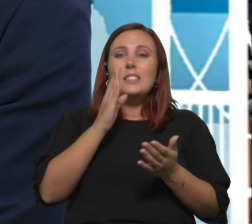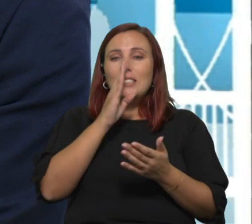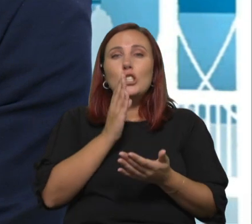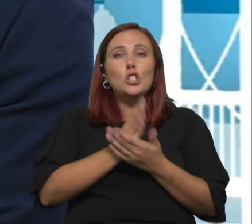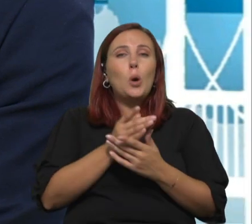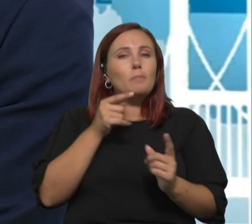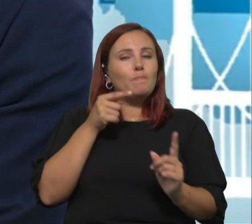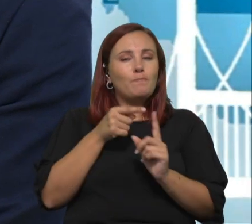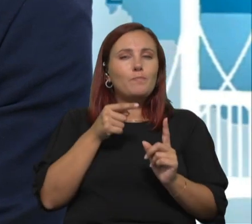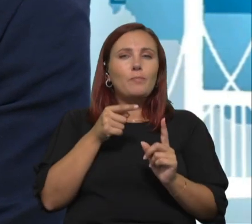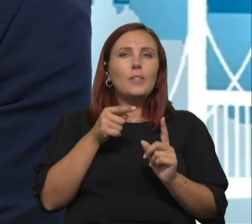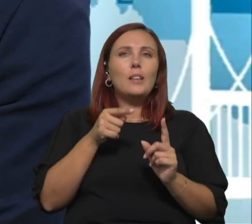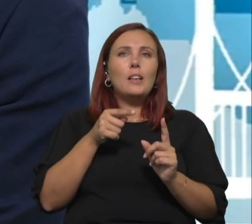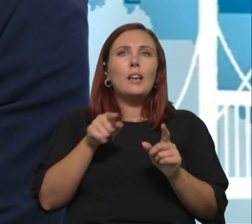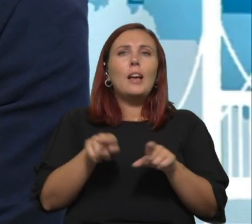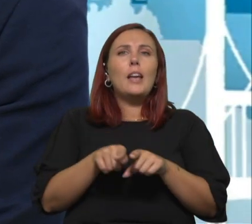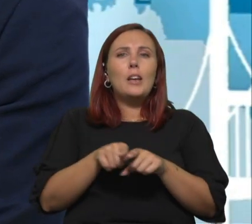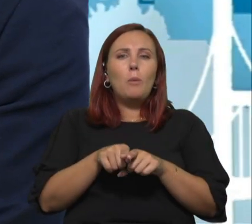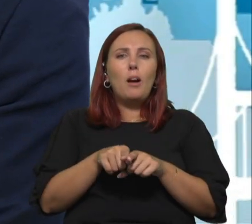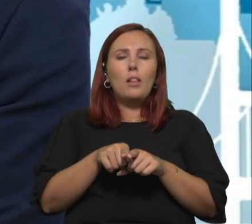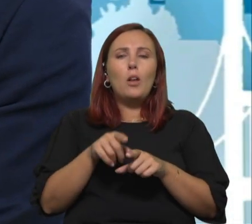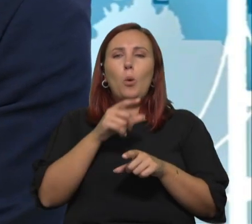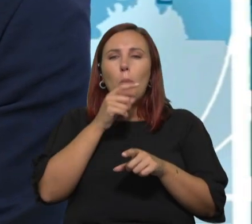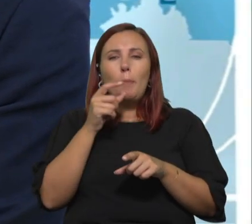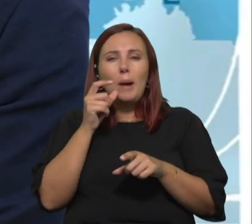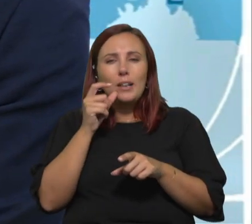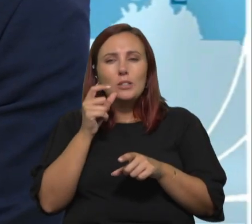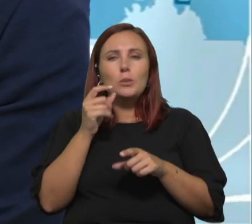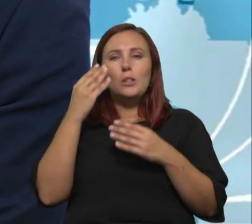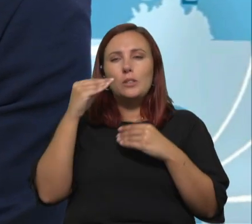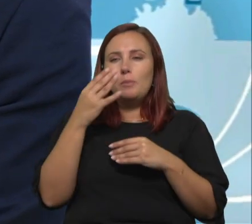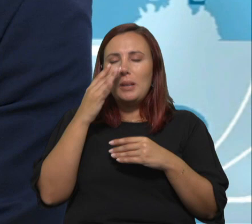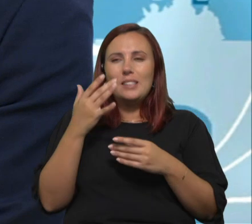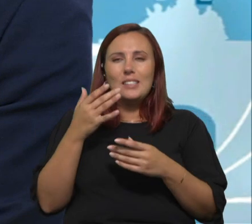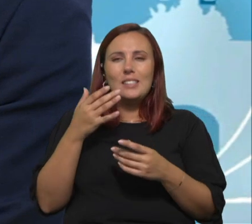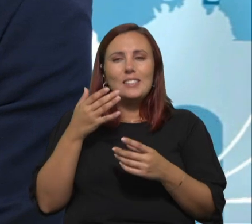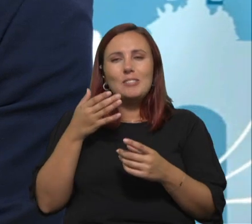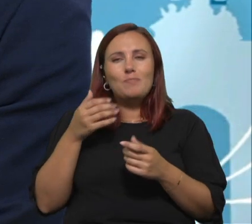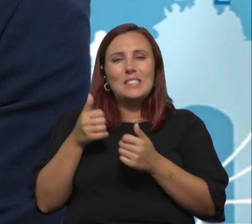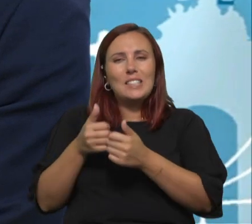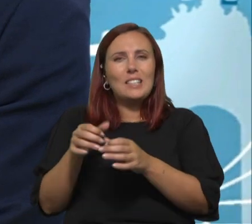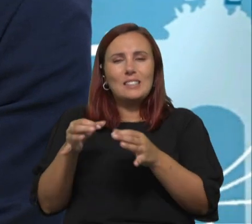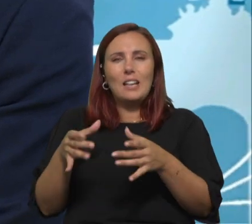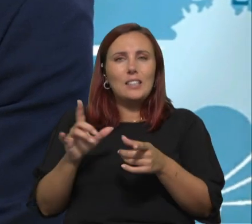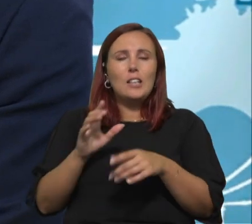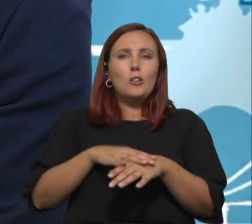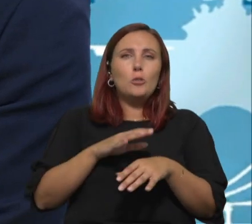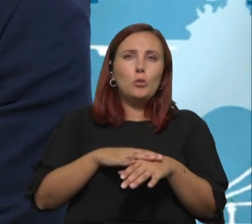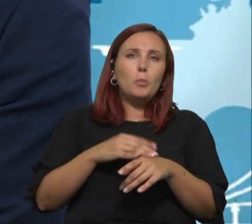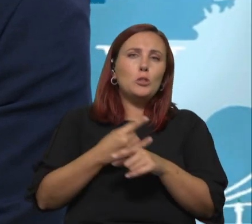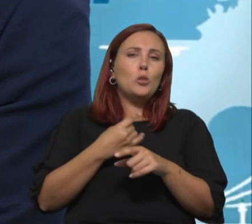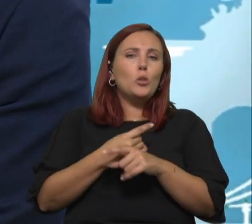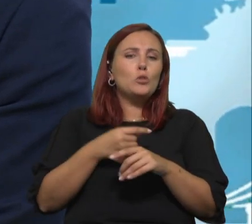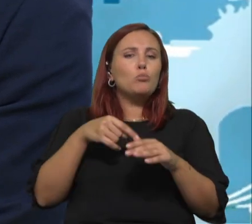estamos a matar muita da essência do Pacto Educativo, porque me parece que o Pacto Educativo aponta mais para o propósito e para coisas mais fundas do que